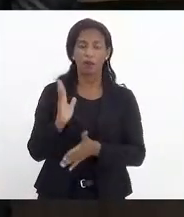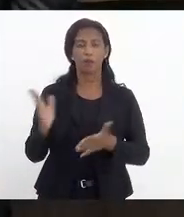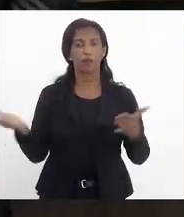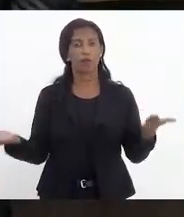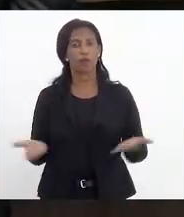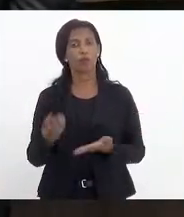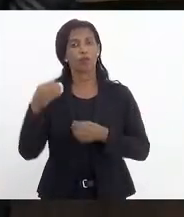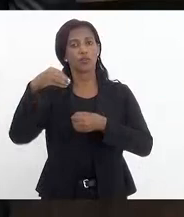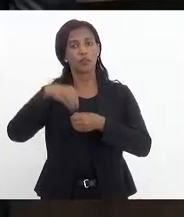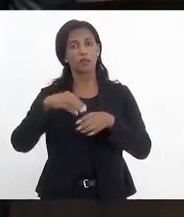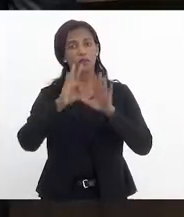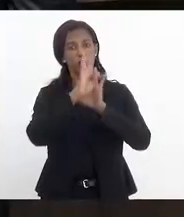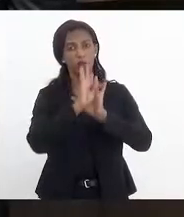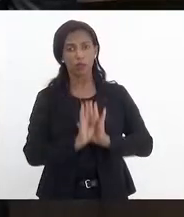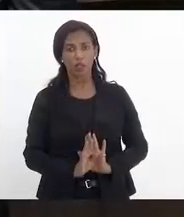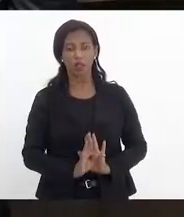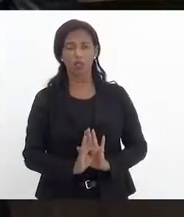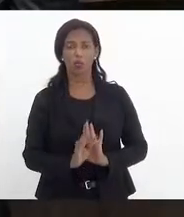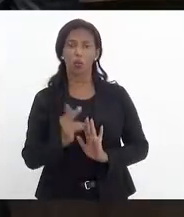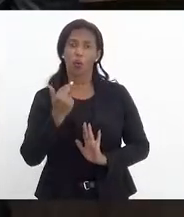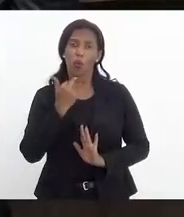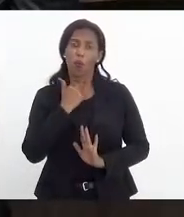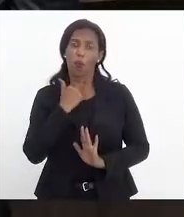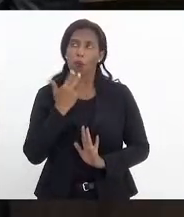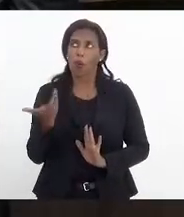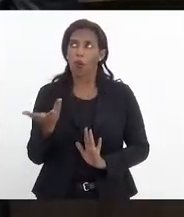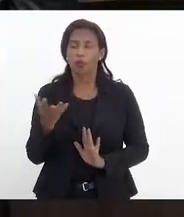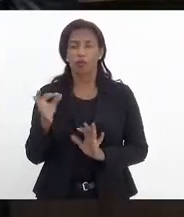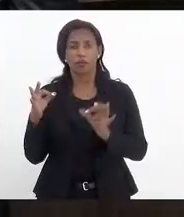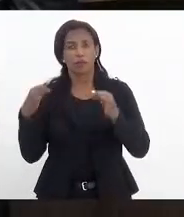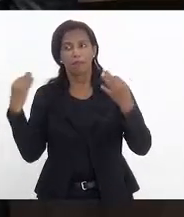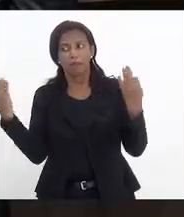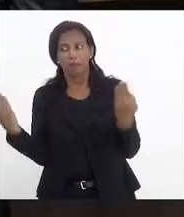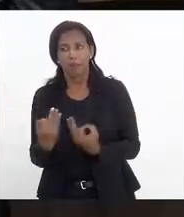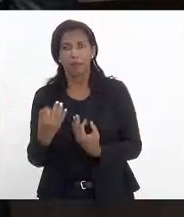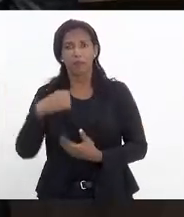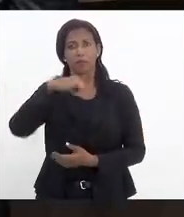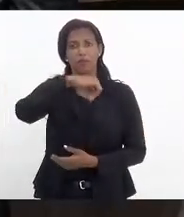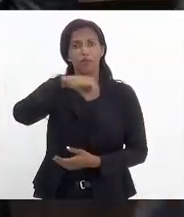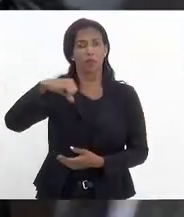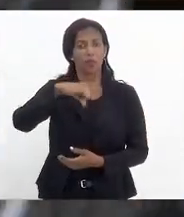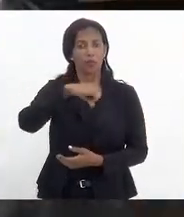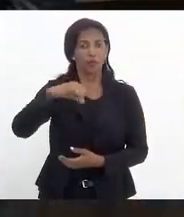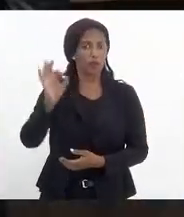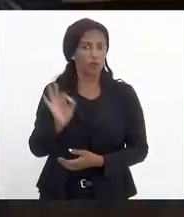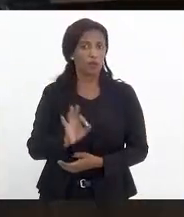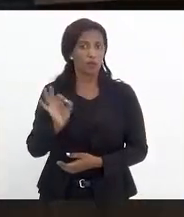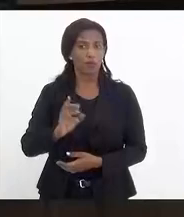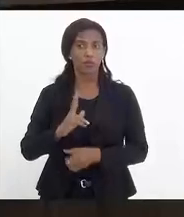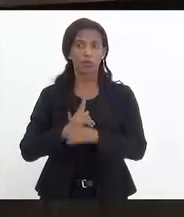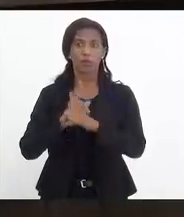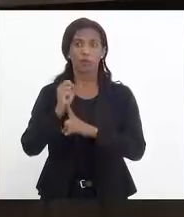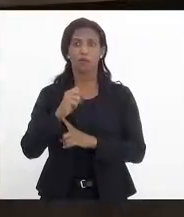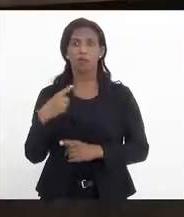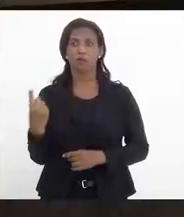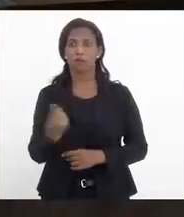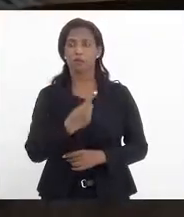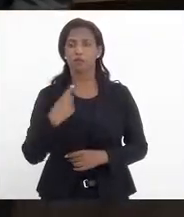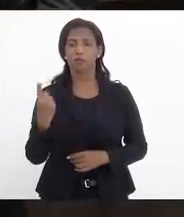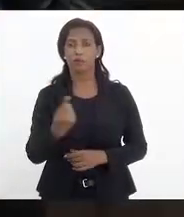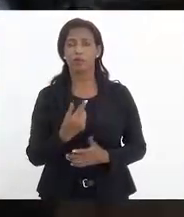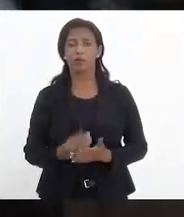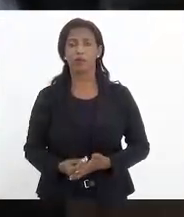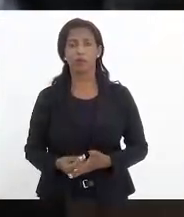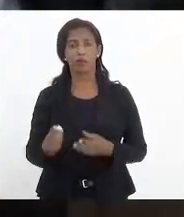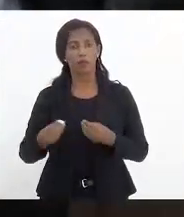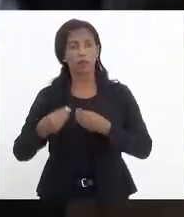dentro do texto, que pode não ser o ideal, mas está 99% resolvido. E já é uma grande vitória nossa dar